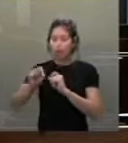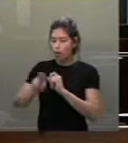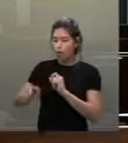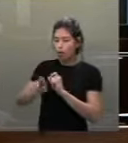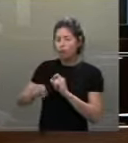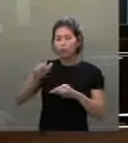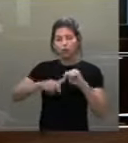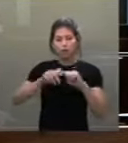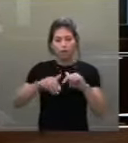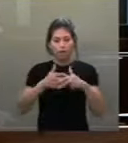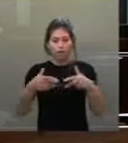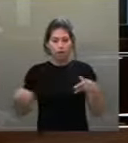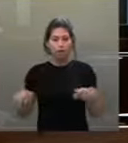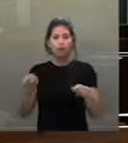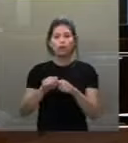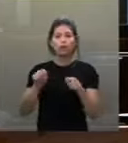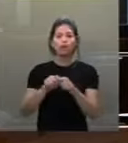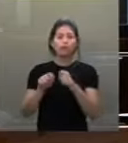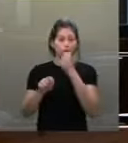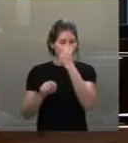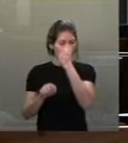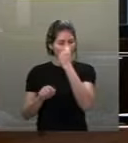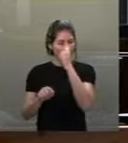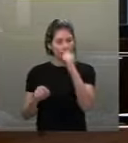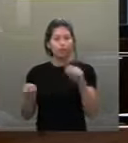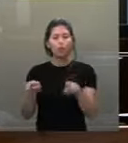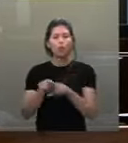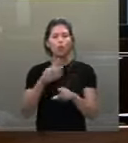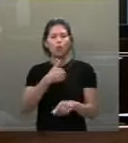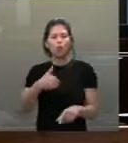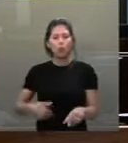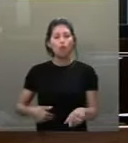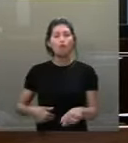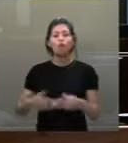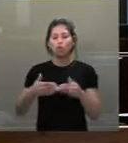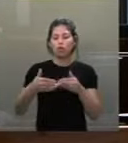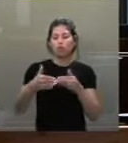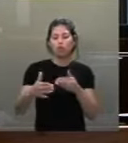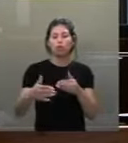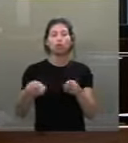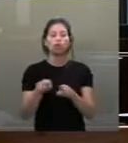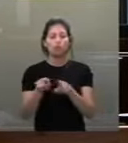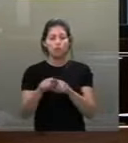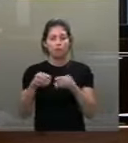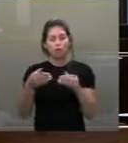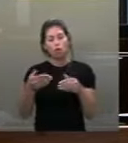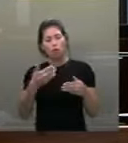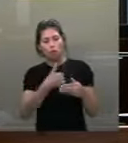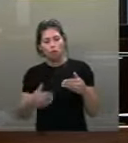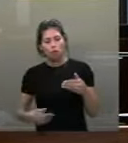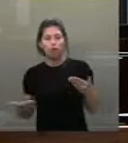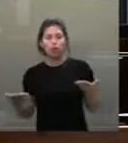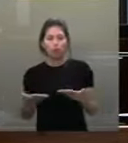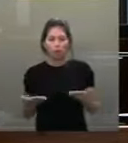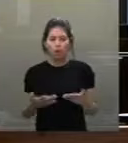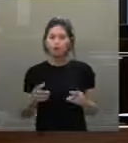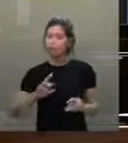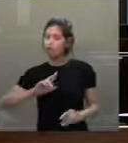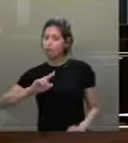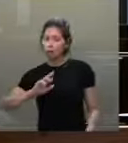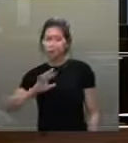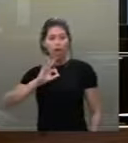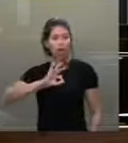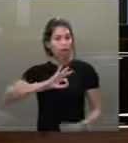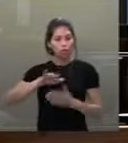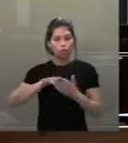ferramenta, fica agora consignada para este governo e para qualquer outro. Não é a solução ideal, não é a solução